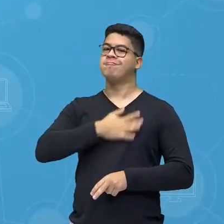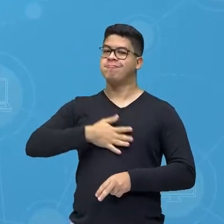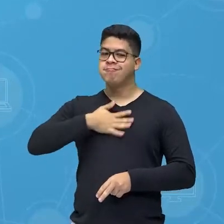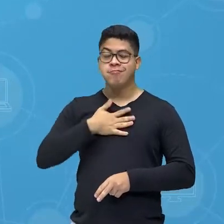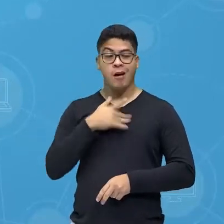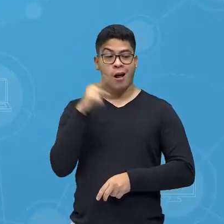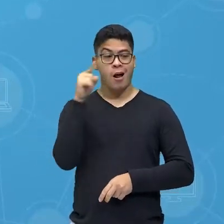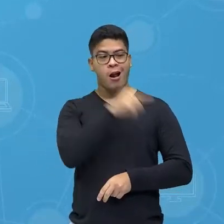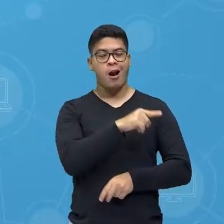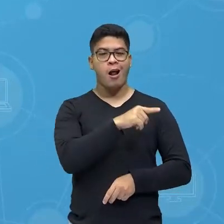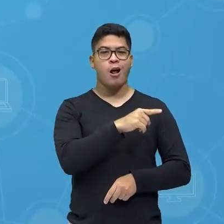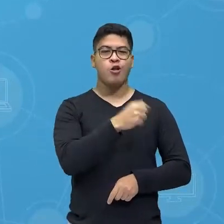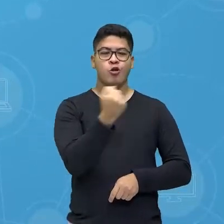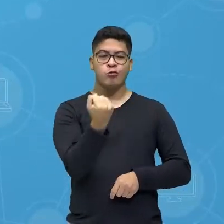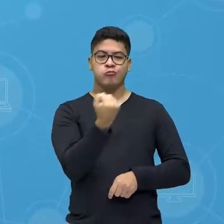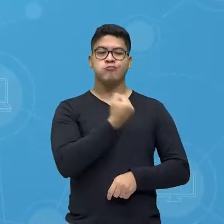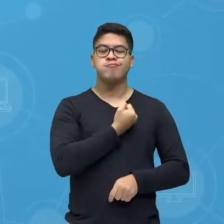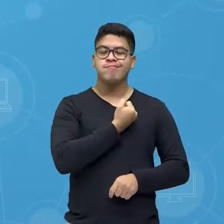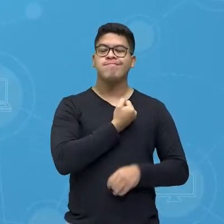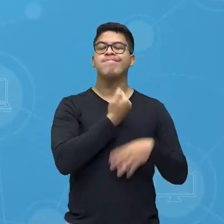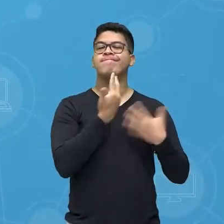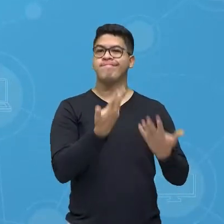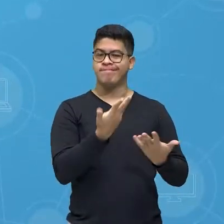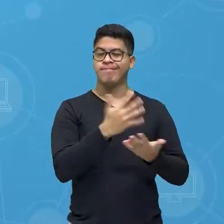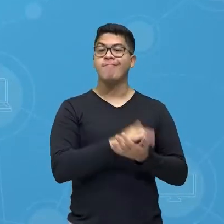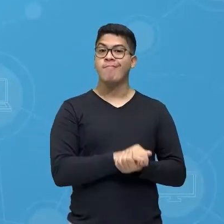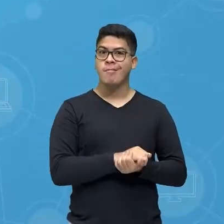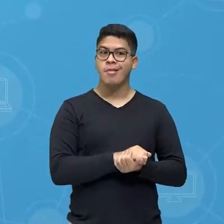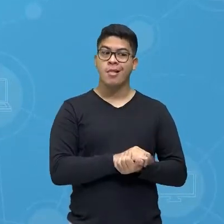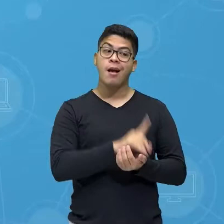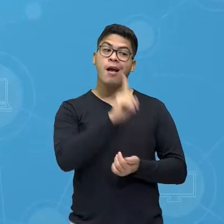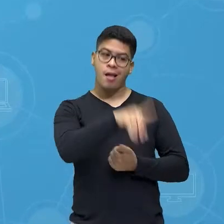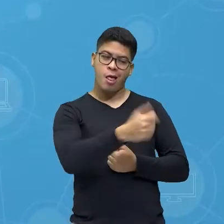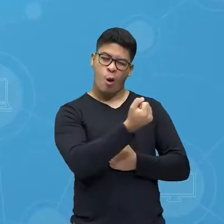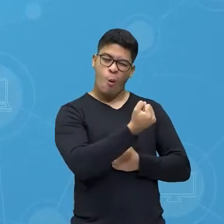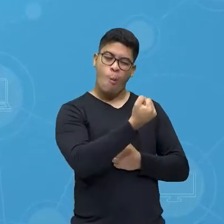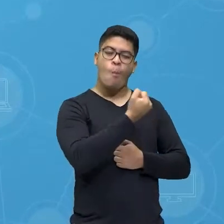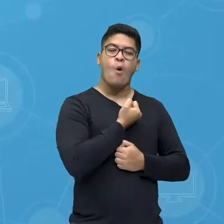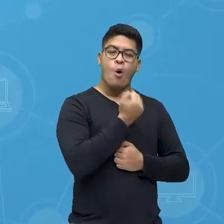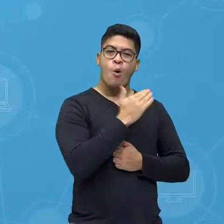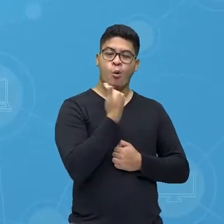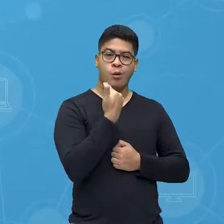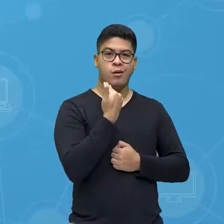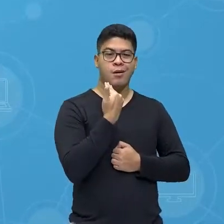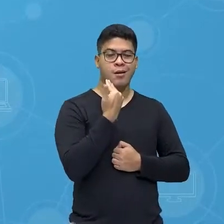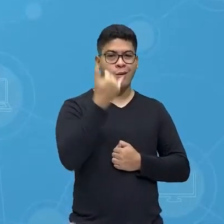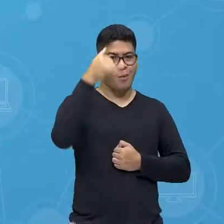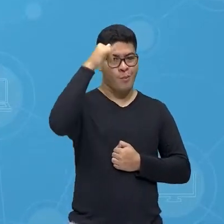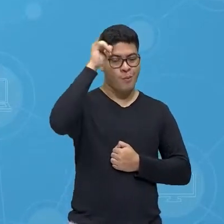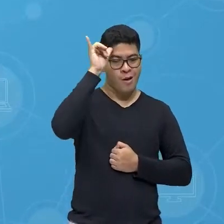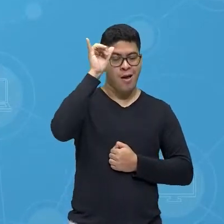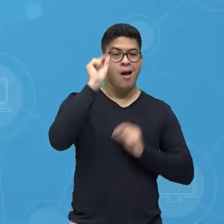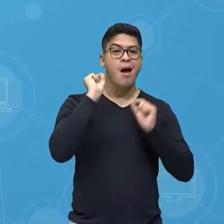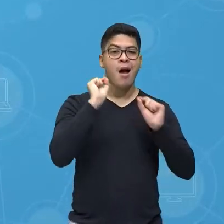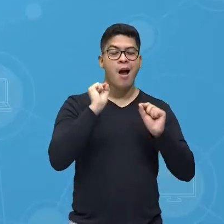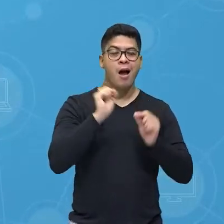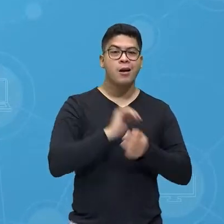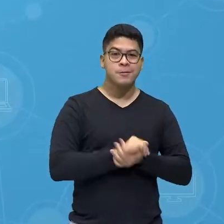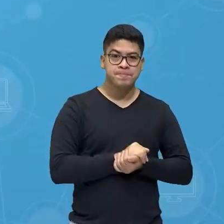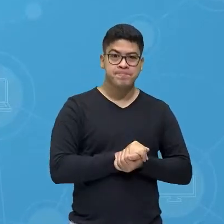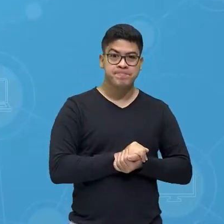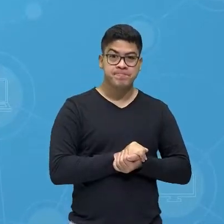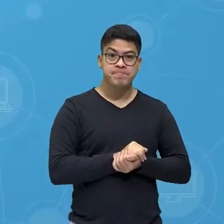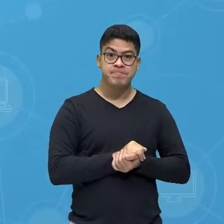do fazendeiro. E o que aconteceu? Ele matou esse boi. E aí, quando o fazendeiro soube, pediu para